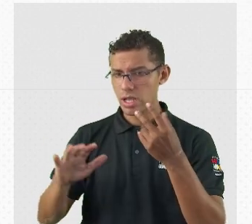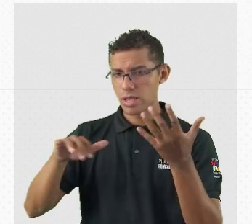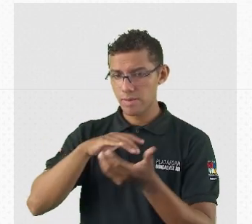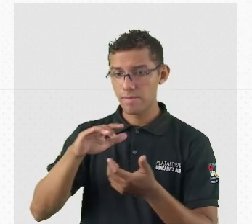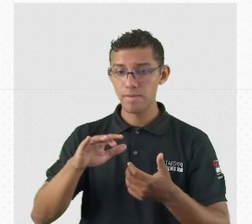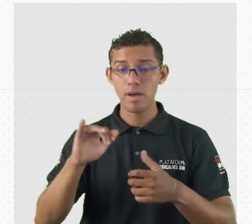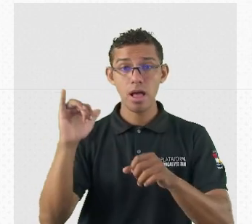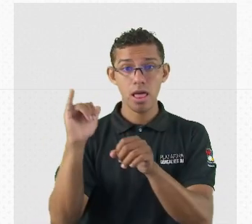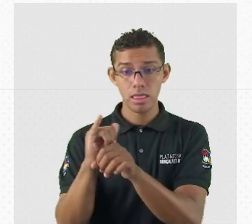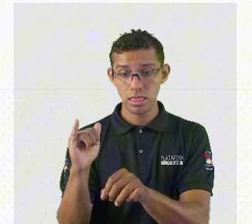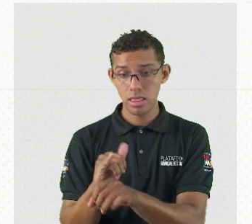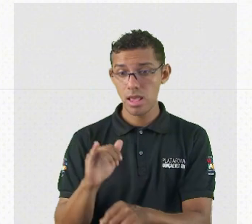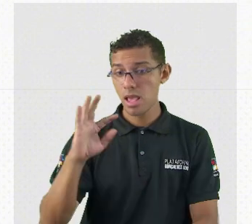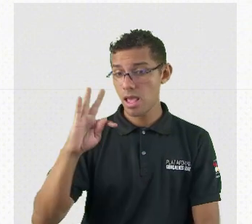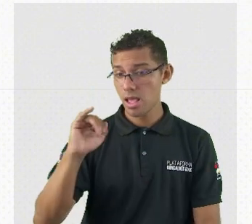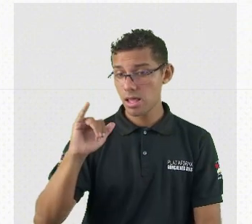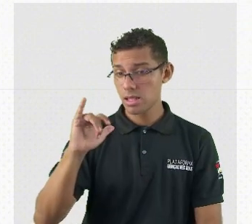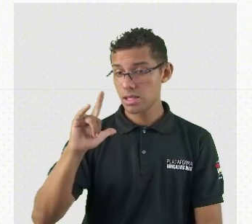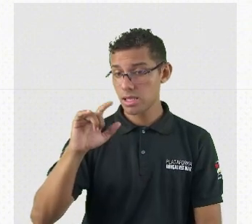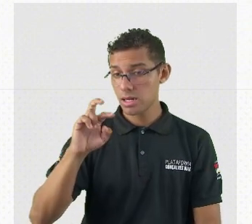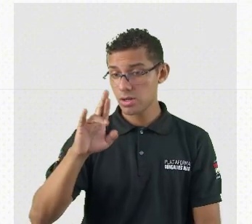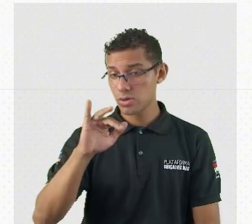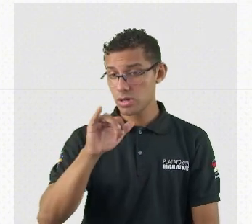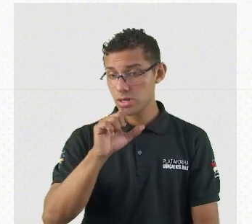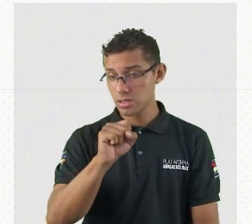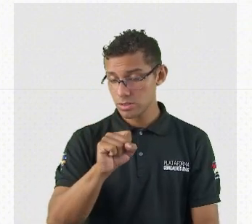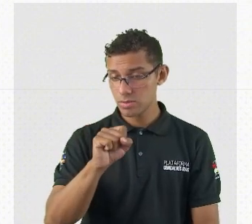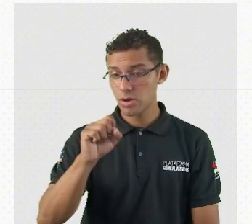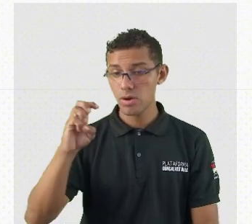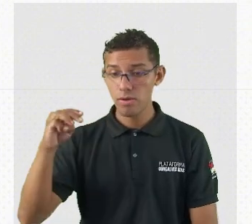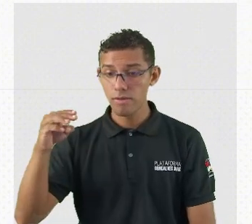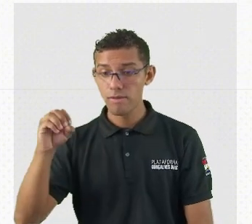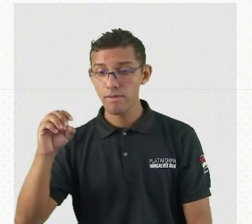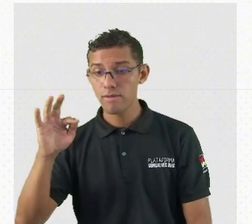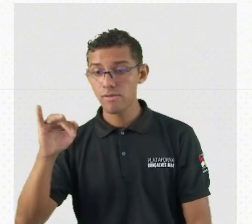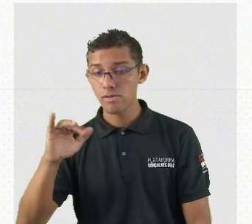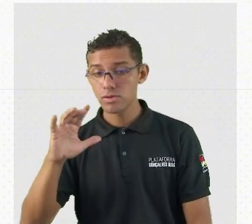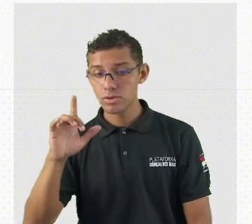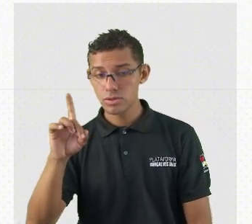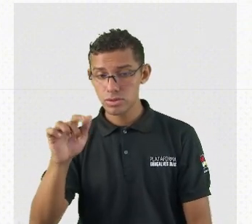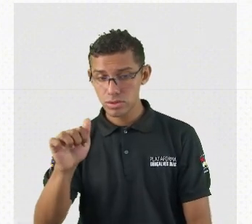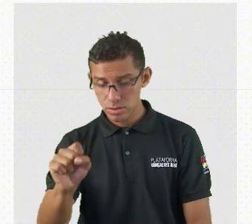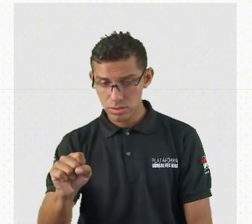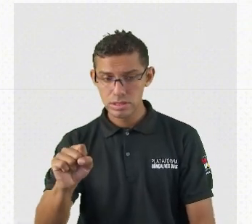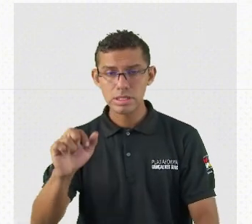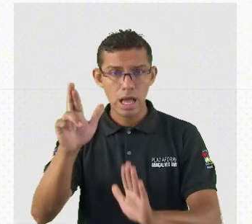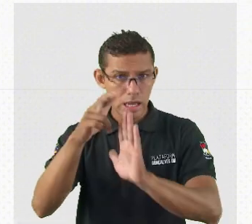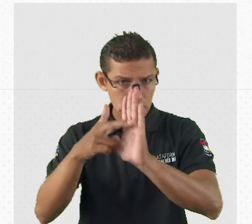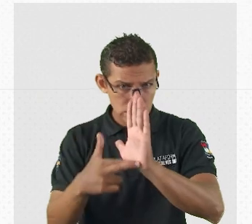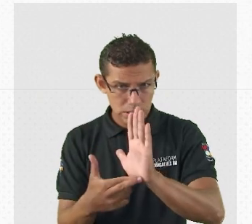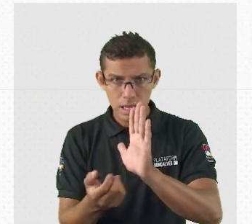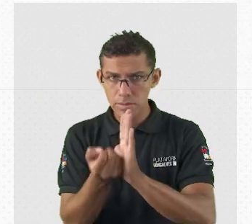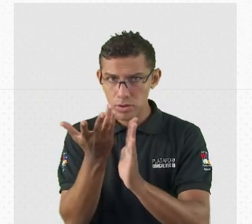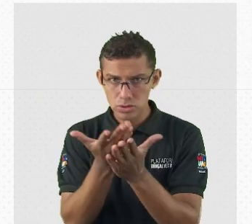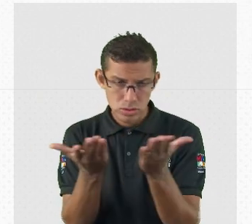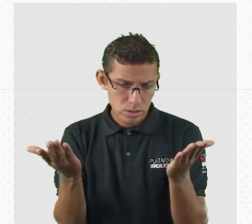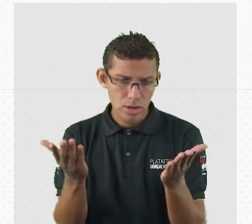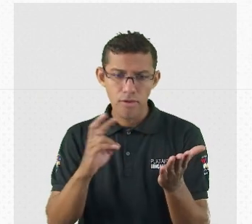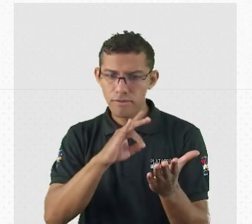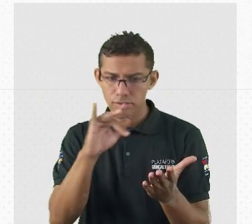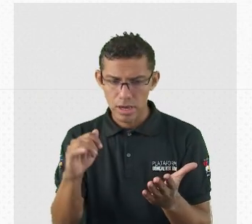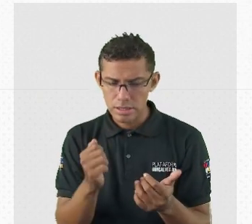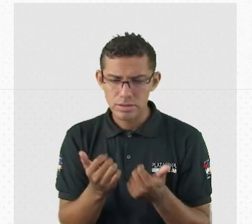modelo taylorista-fordista, tá? Que vai ali buscar estabelecer regramentos sobre a produção, que vai